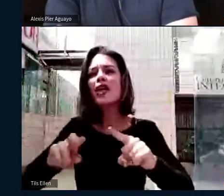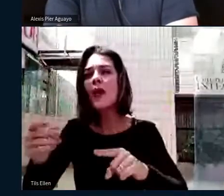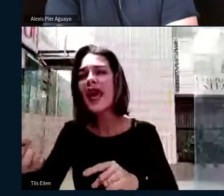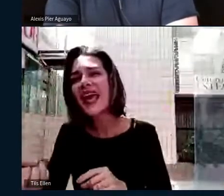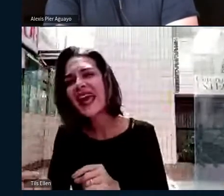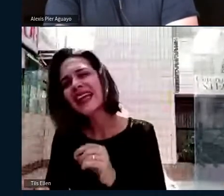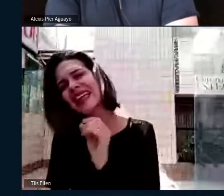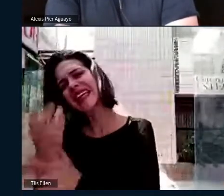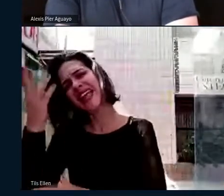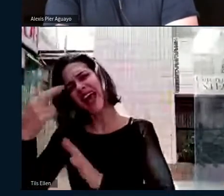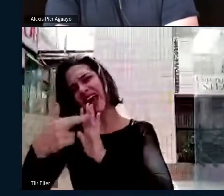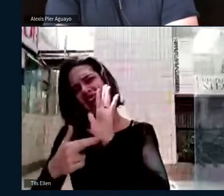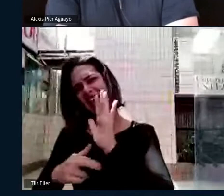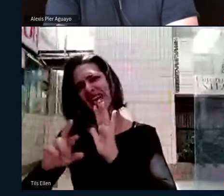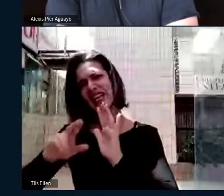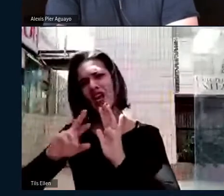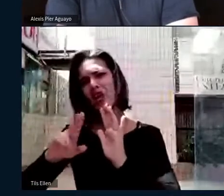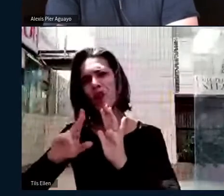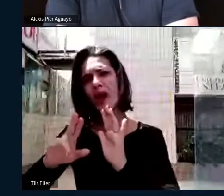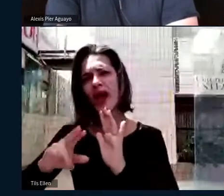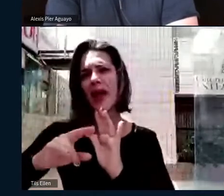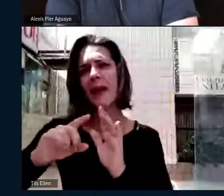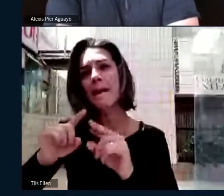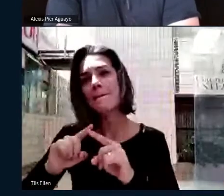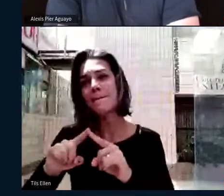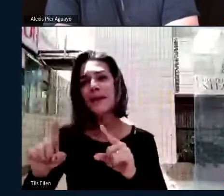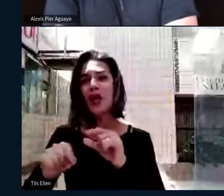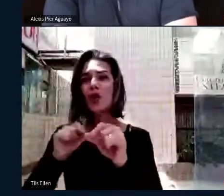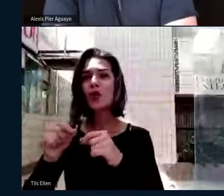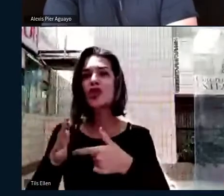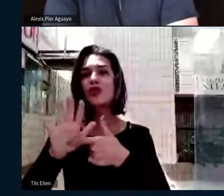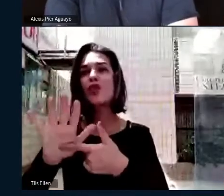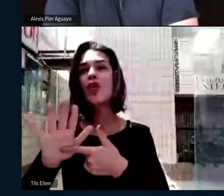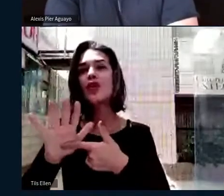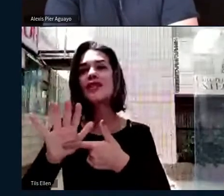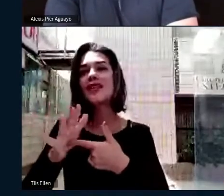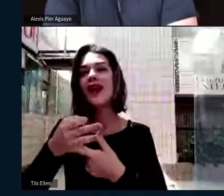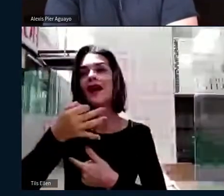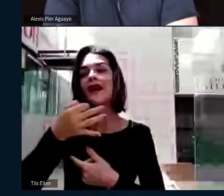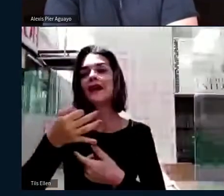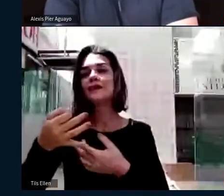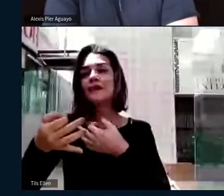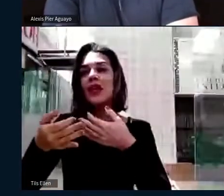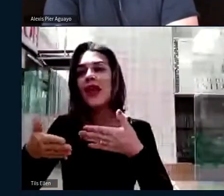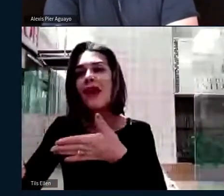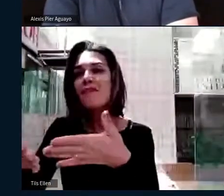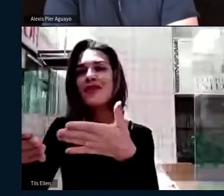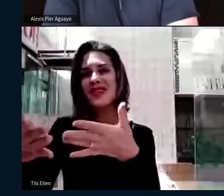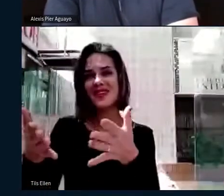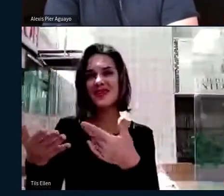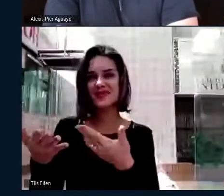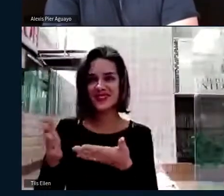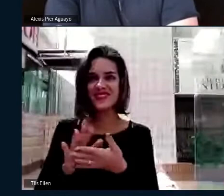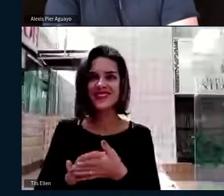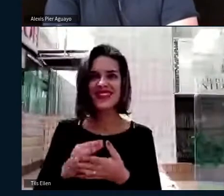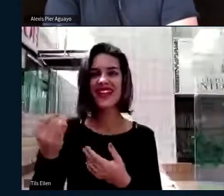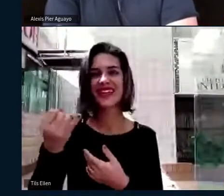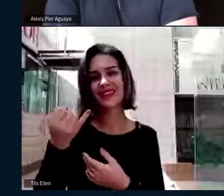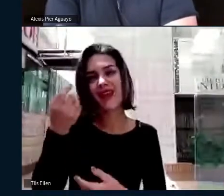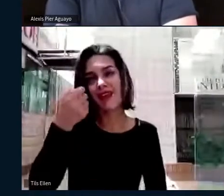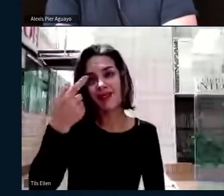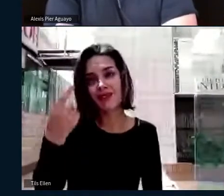porque não acho que é isso que você faz. Mas de apontar caminhos, né? Acho que a sua pesquisa aponta caminhos muito